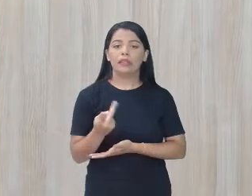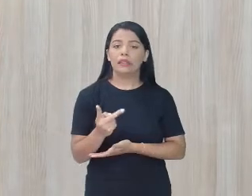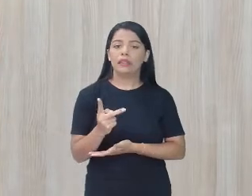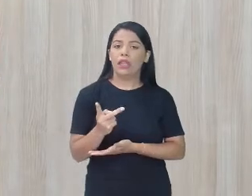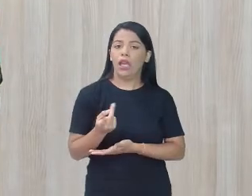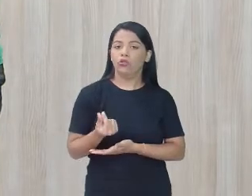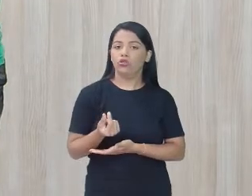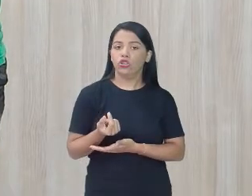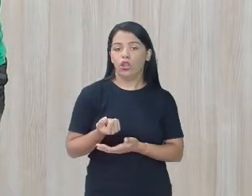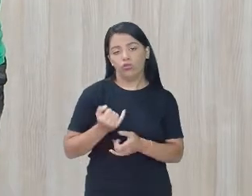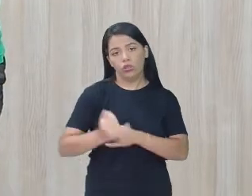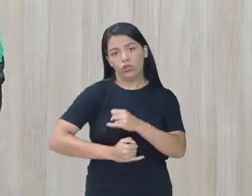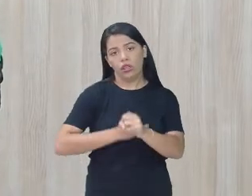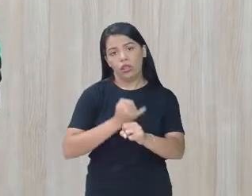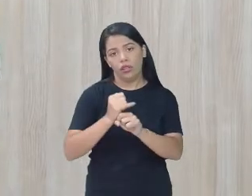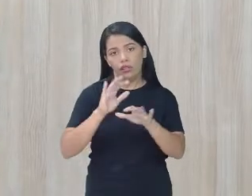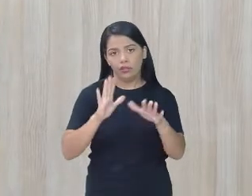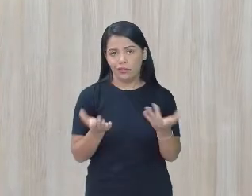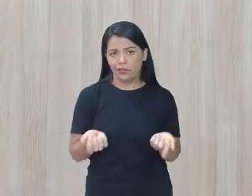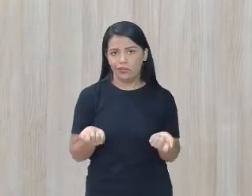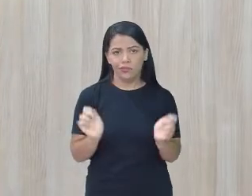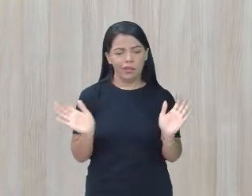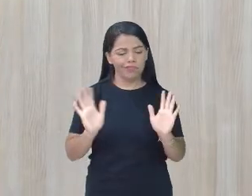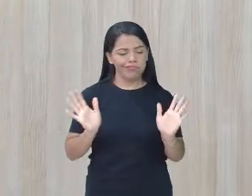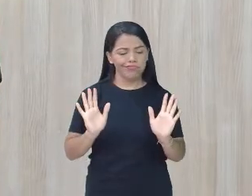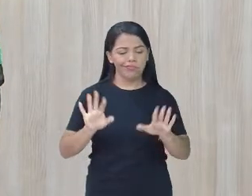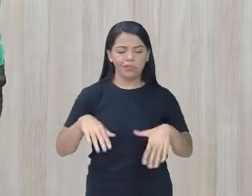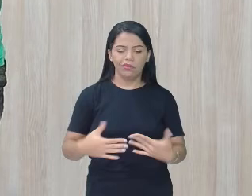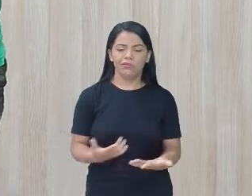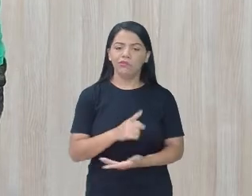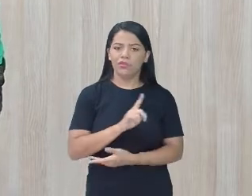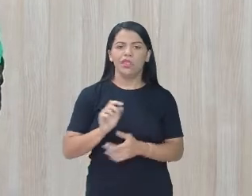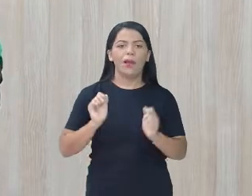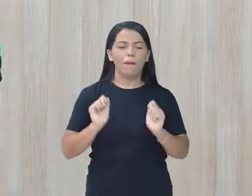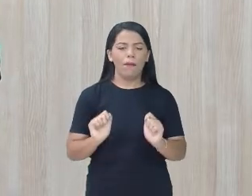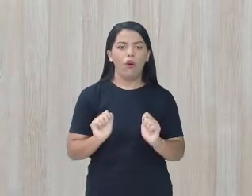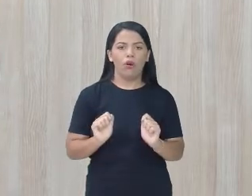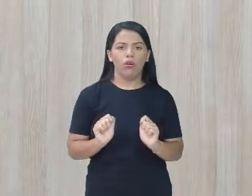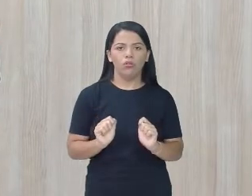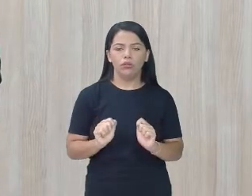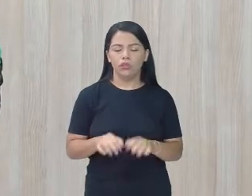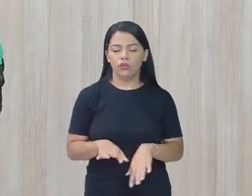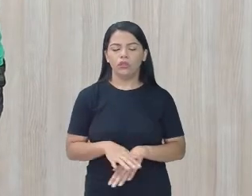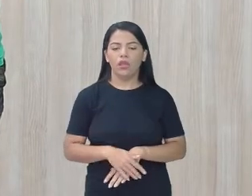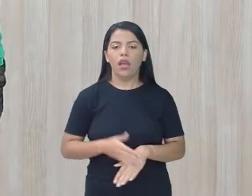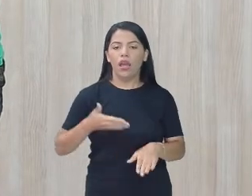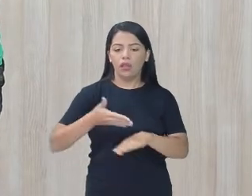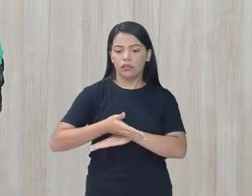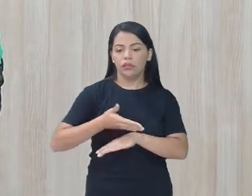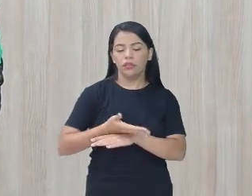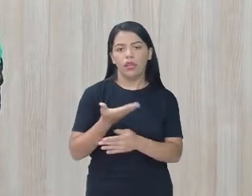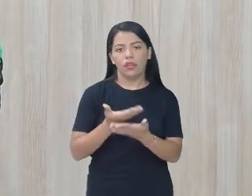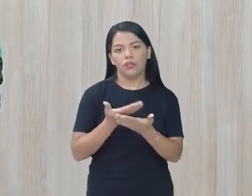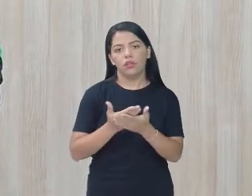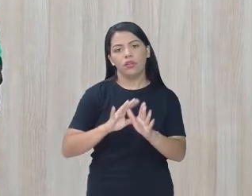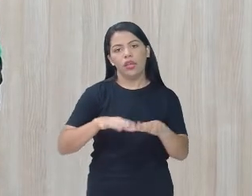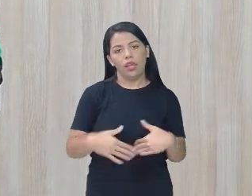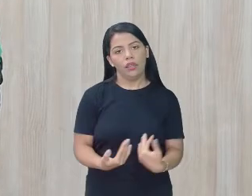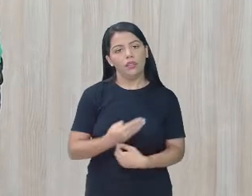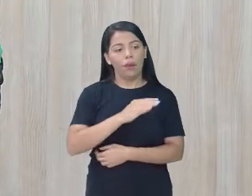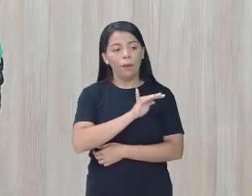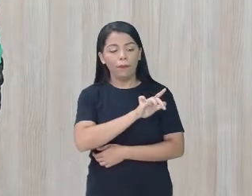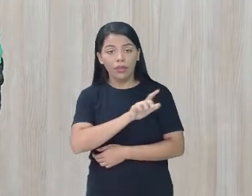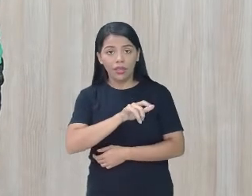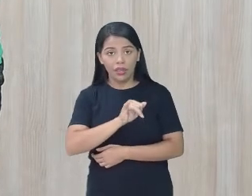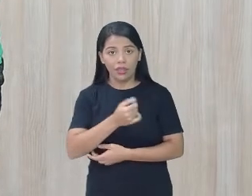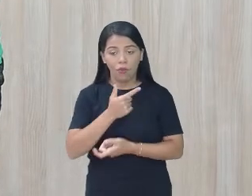de dados, né, para acessar aí as aulas pelo aplicativo. Então, Billy Boy, aquele QR Code